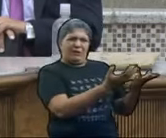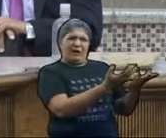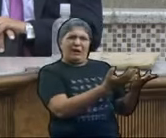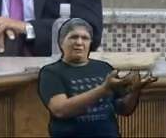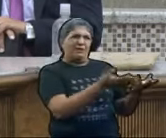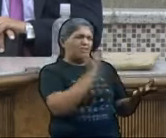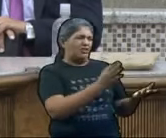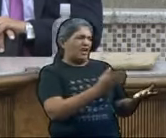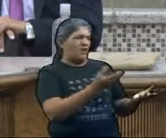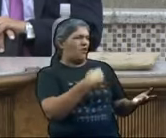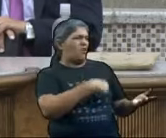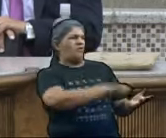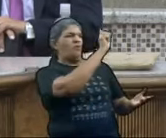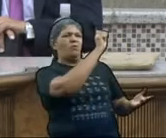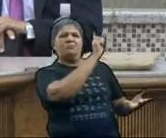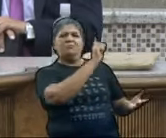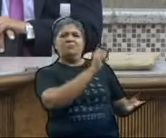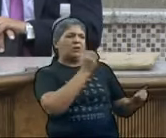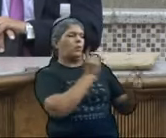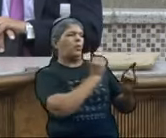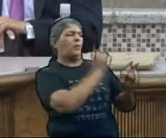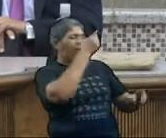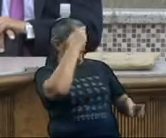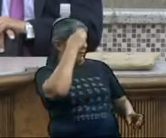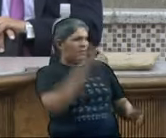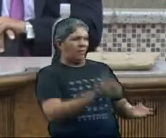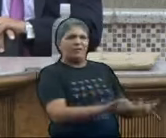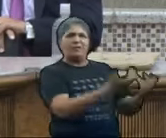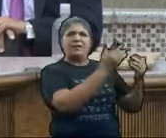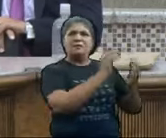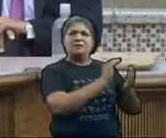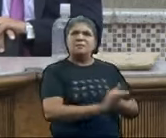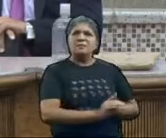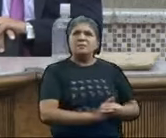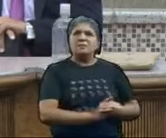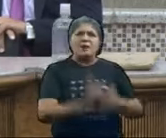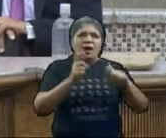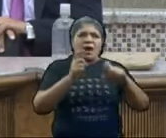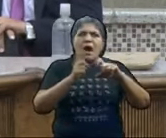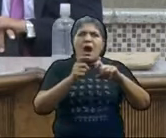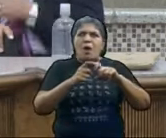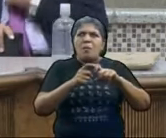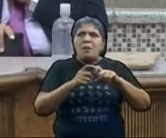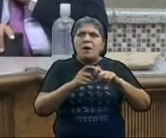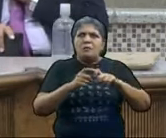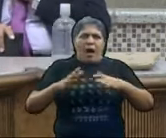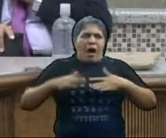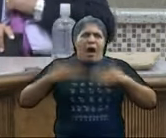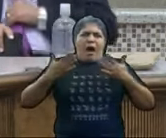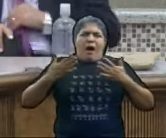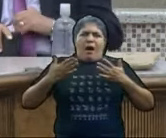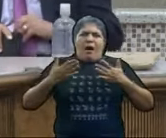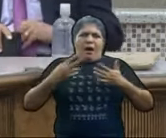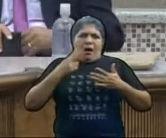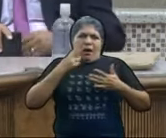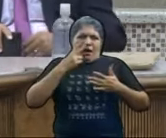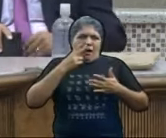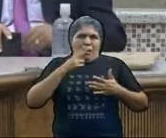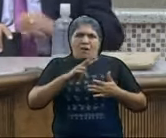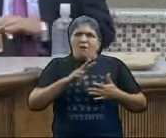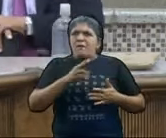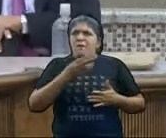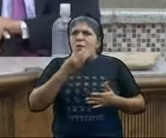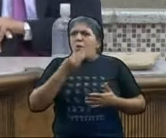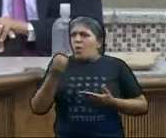palavra e morreu na mesma hora. Você acredita nisso? Doutor Ariassi contou isso aqui, nesse púlpito aqui algumas vezes.